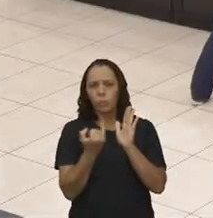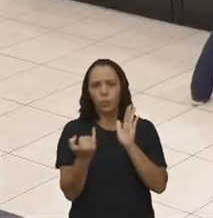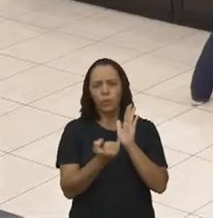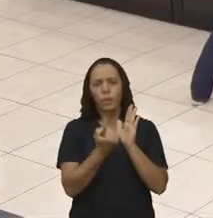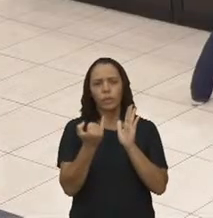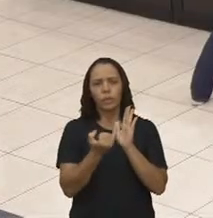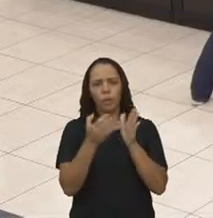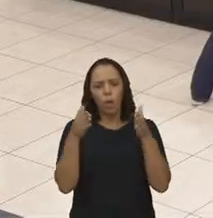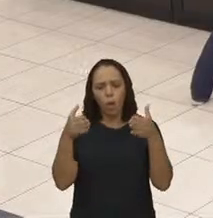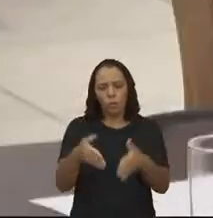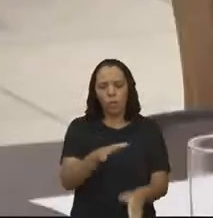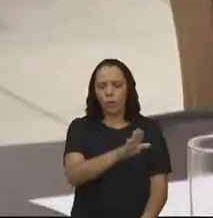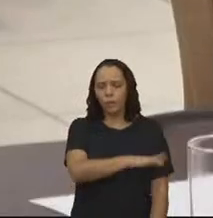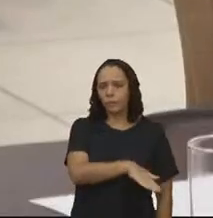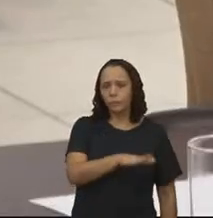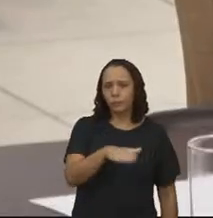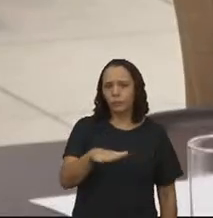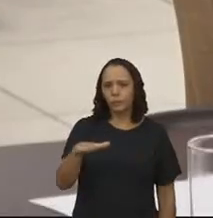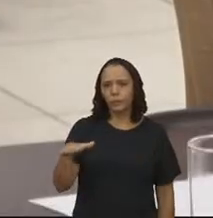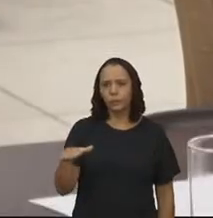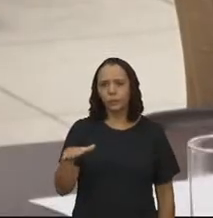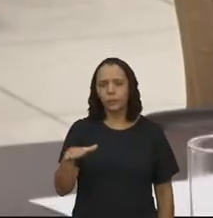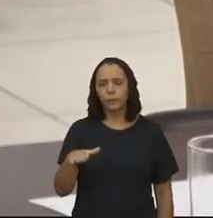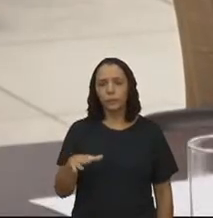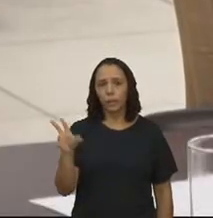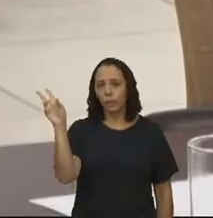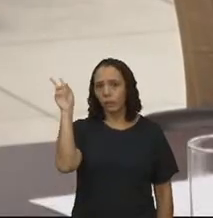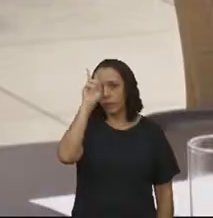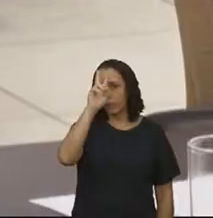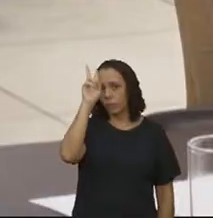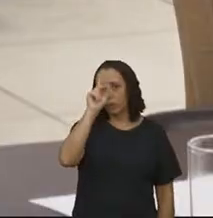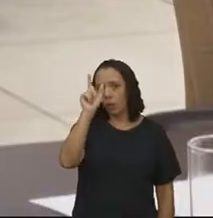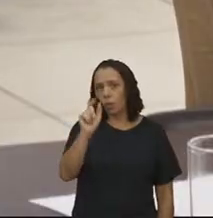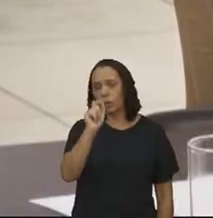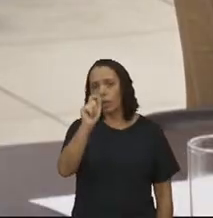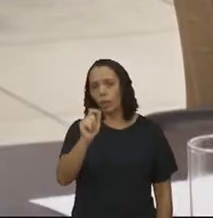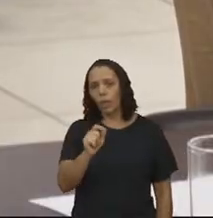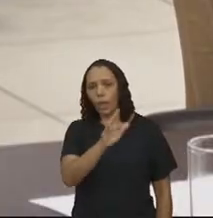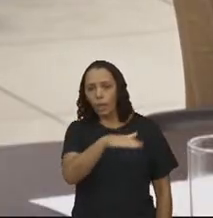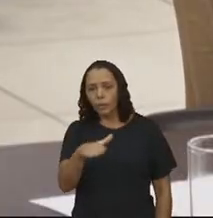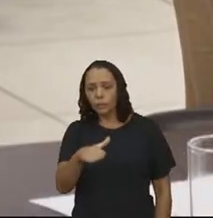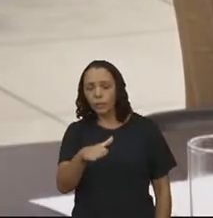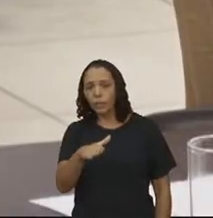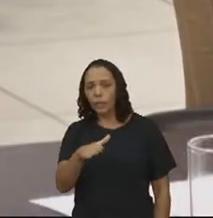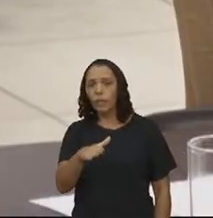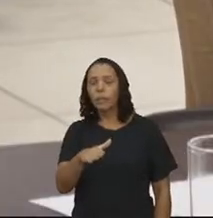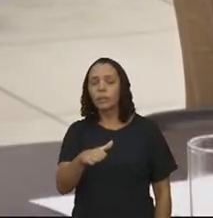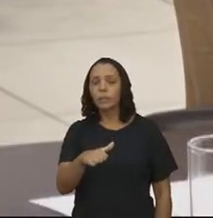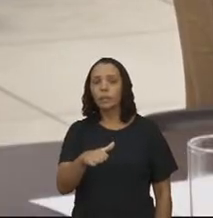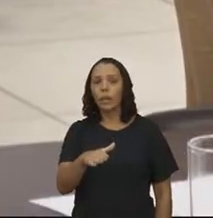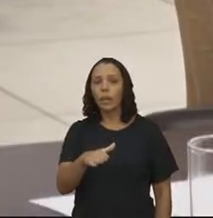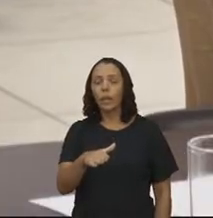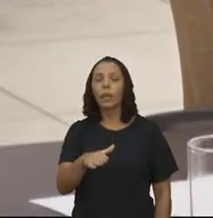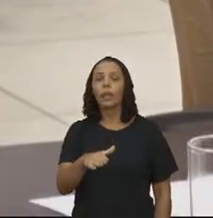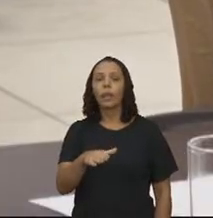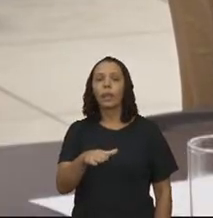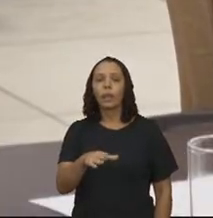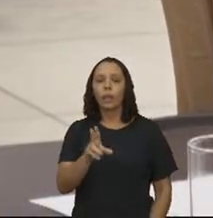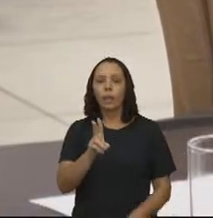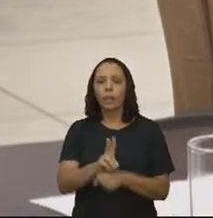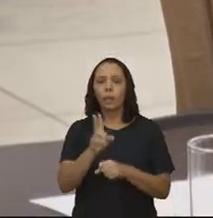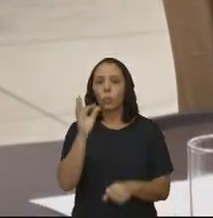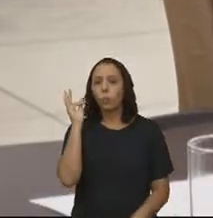nossas crianças, né? E lembrar que nossas crianças são o futuro do nosso país. Parabéns, Jean, sou